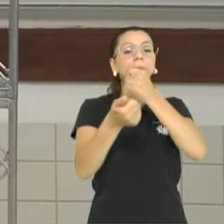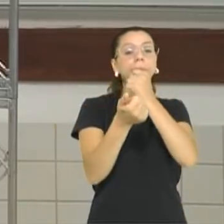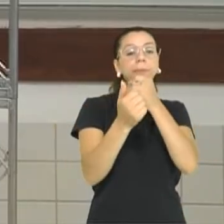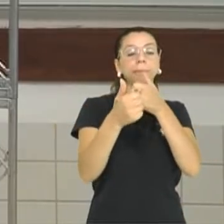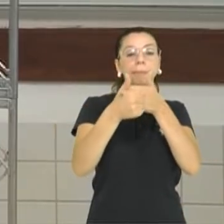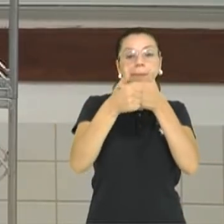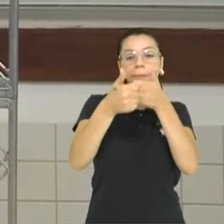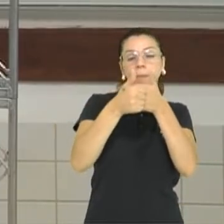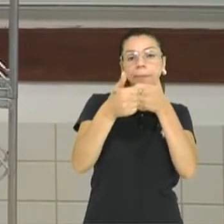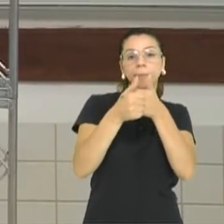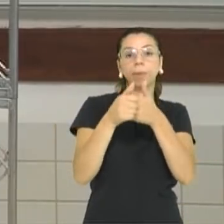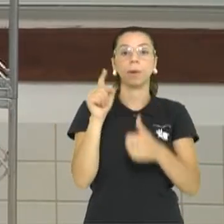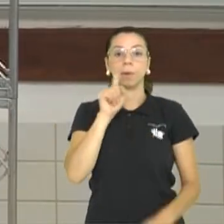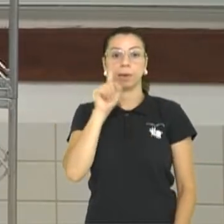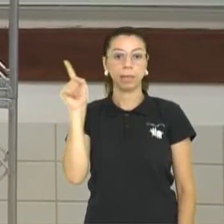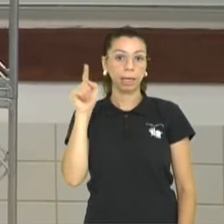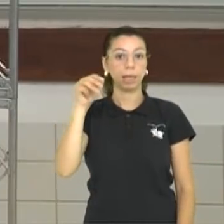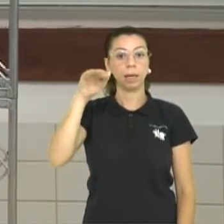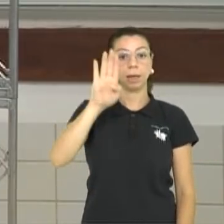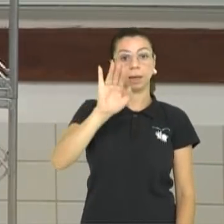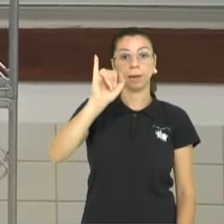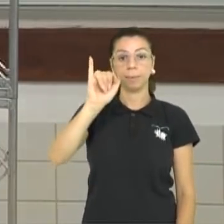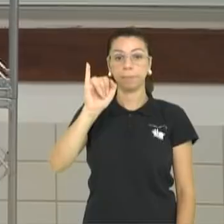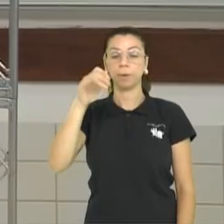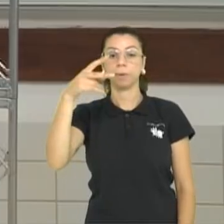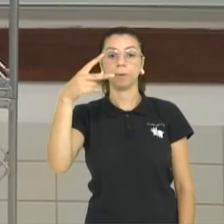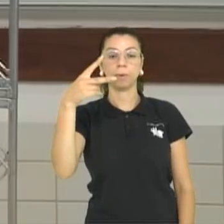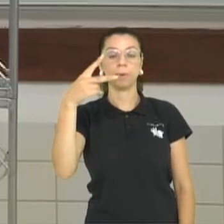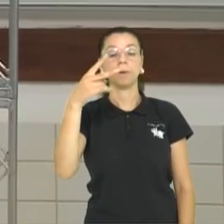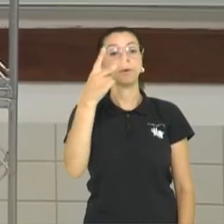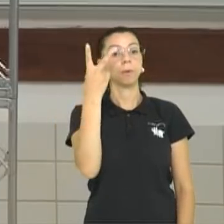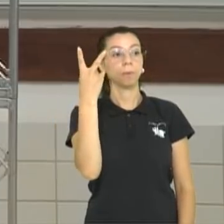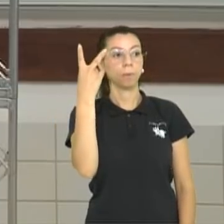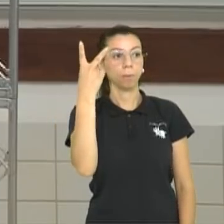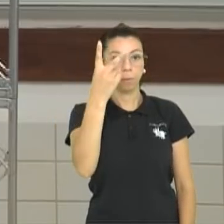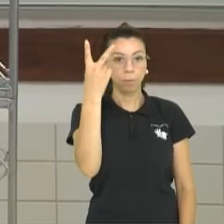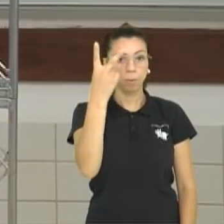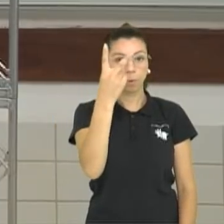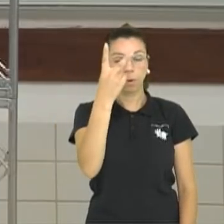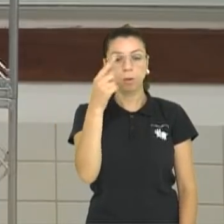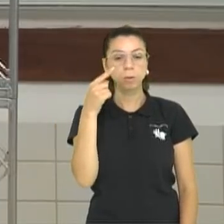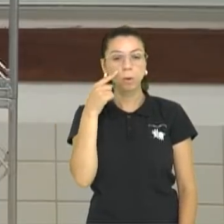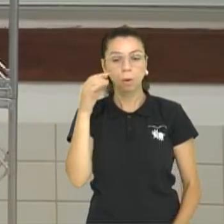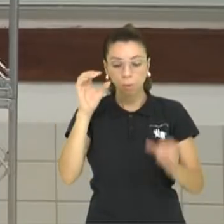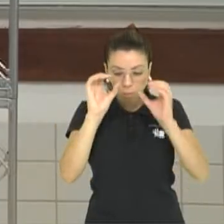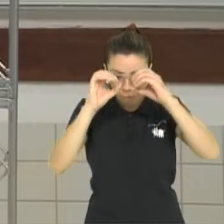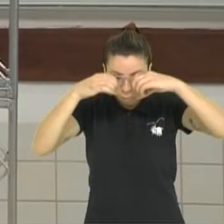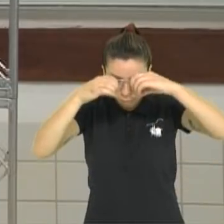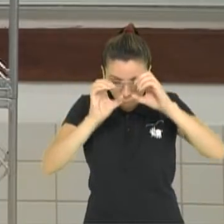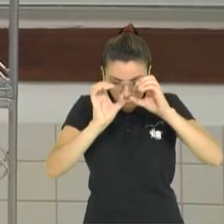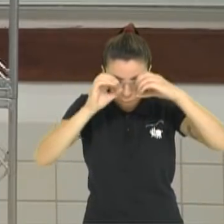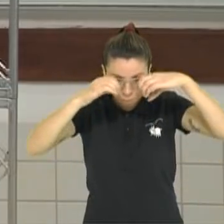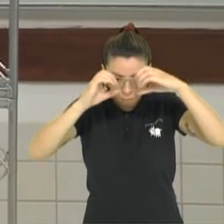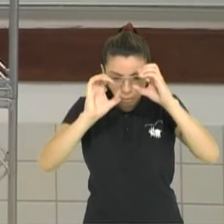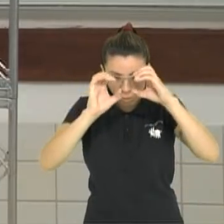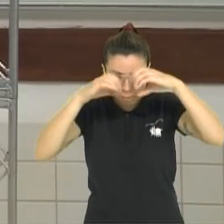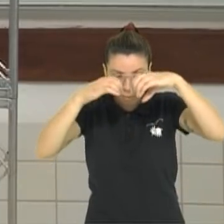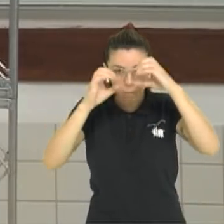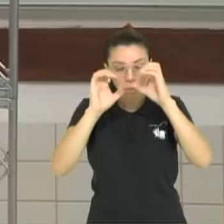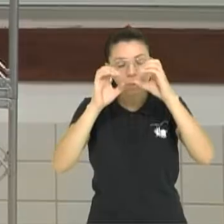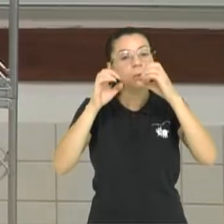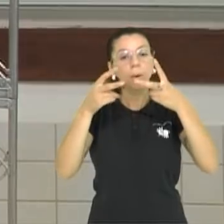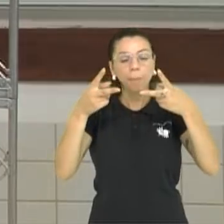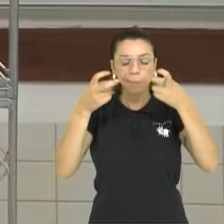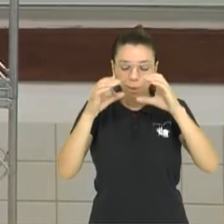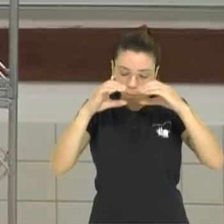é binocular, bi2. Meus dois olhinhos ficam